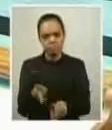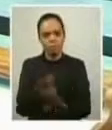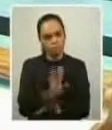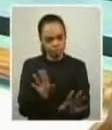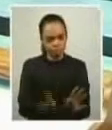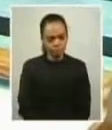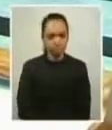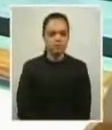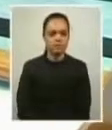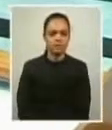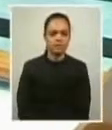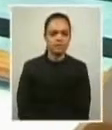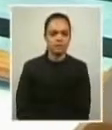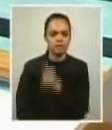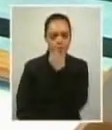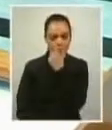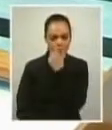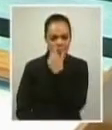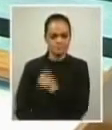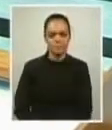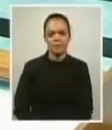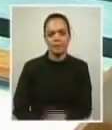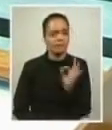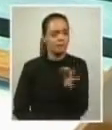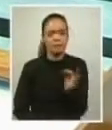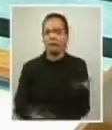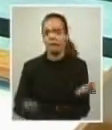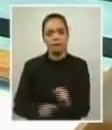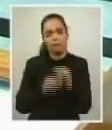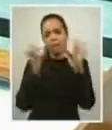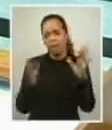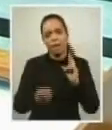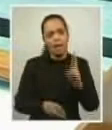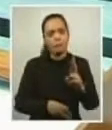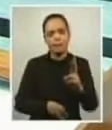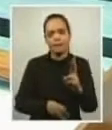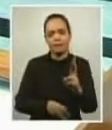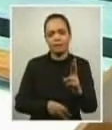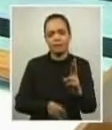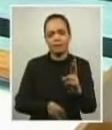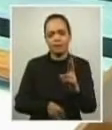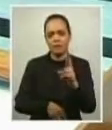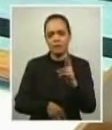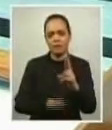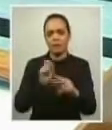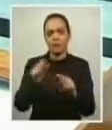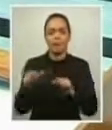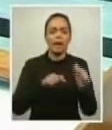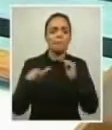e isso é de uma obviedade né a gramática é claro que representante é aquele que atua